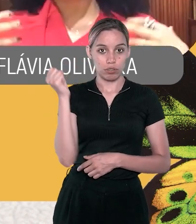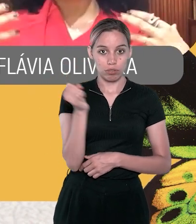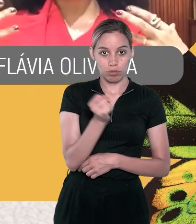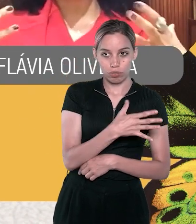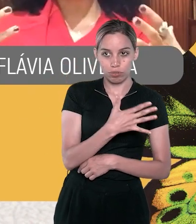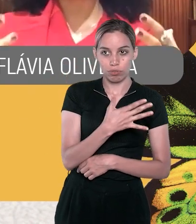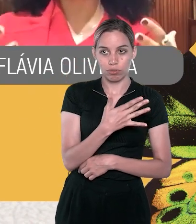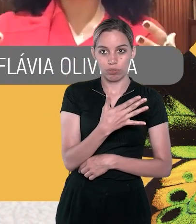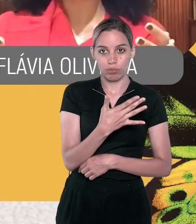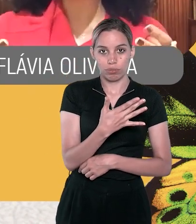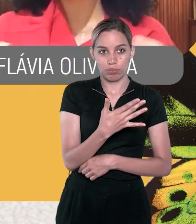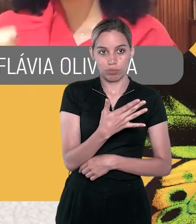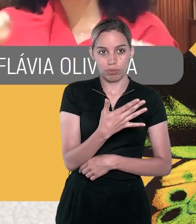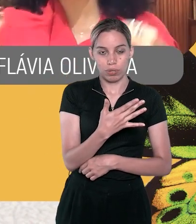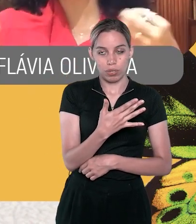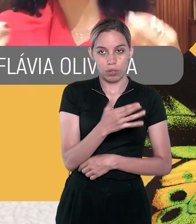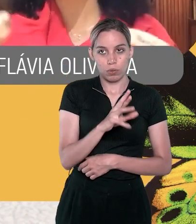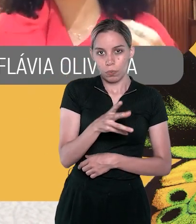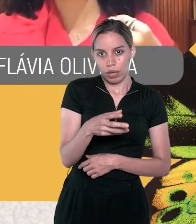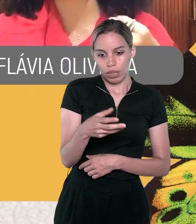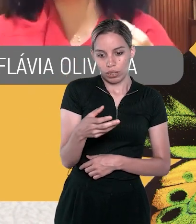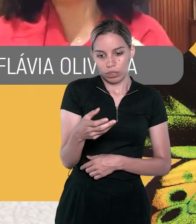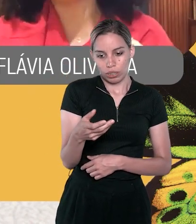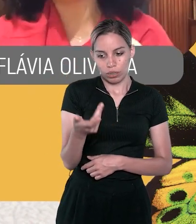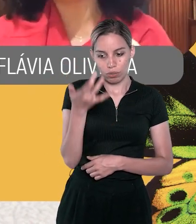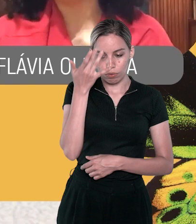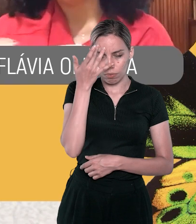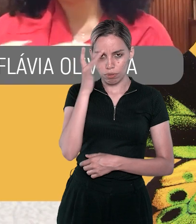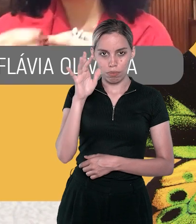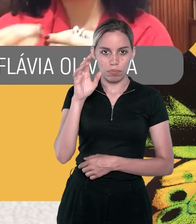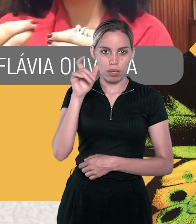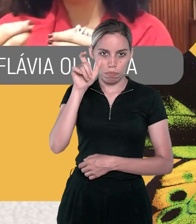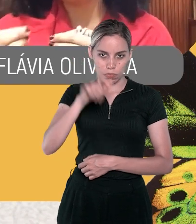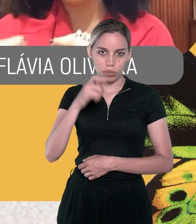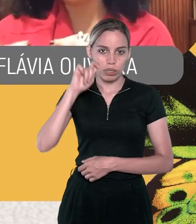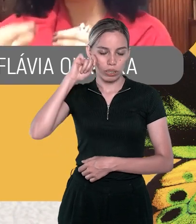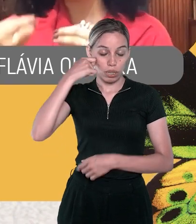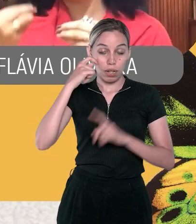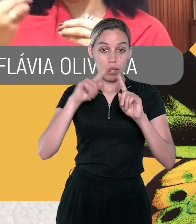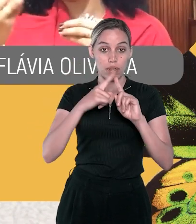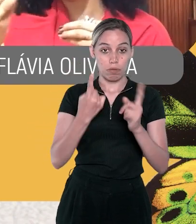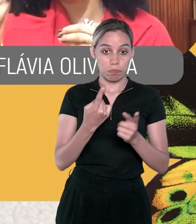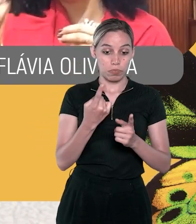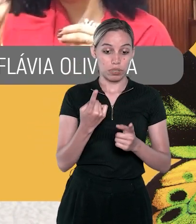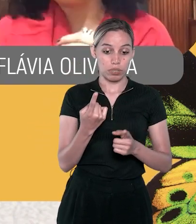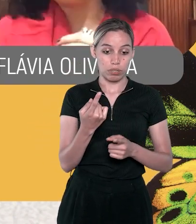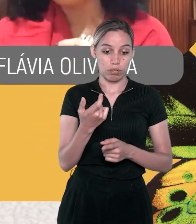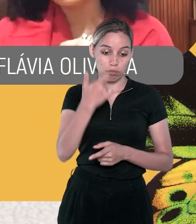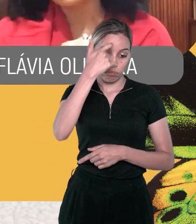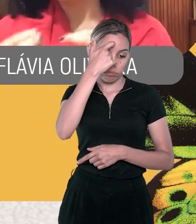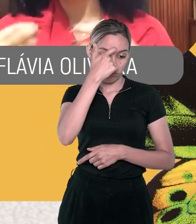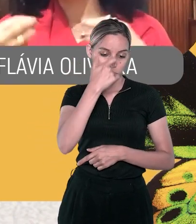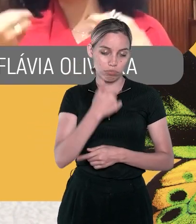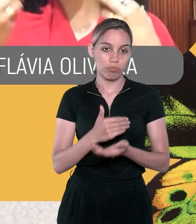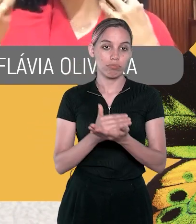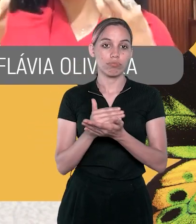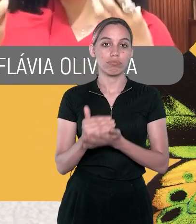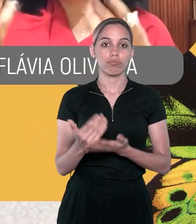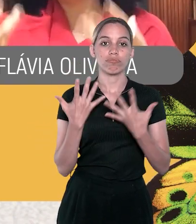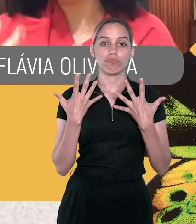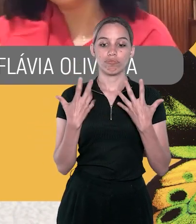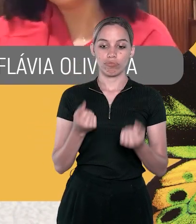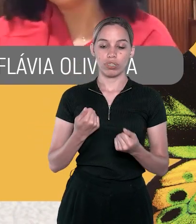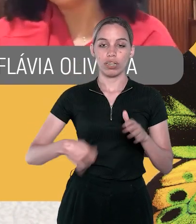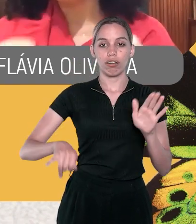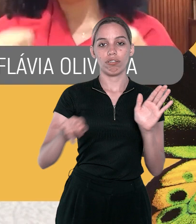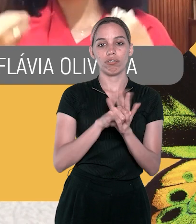uma... não é que não se soubessem negros, mas é que passam a lidar, né, com a